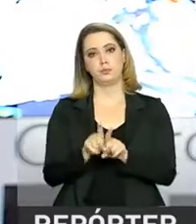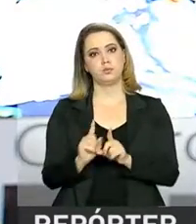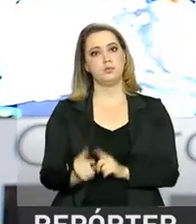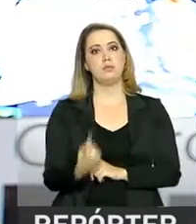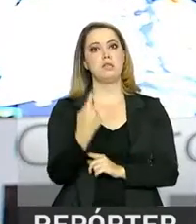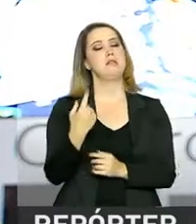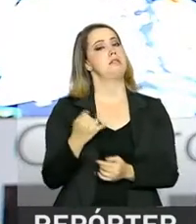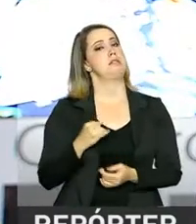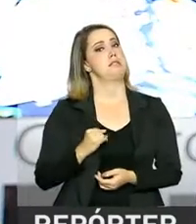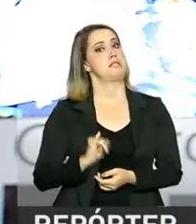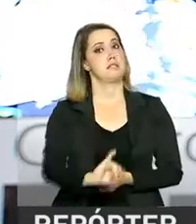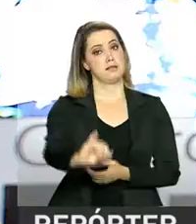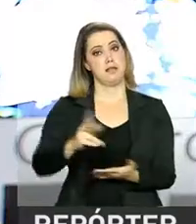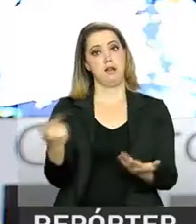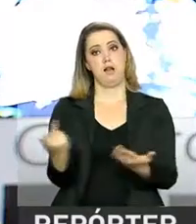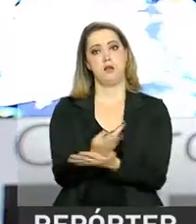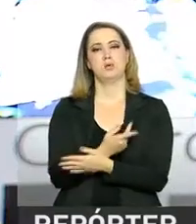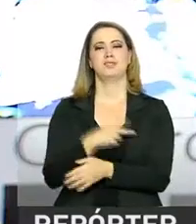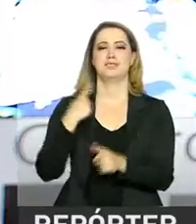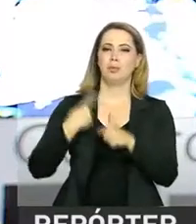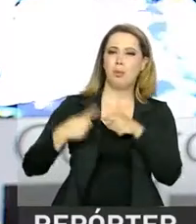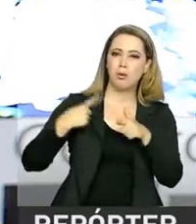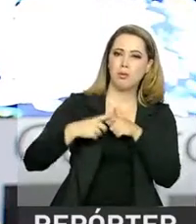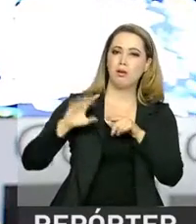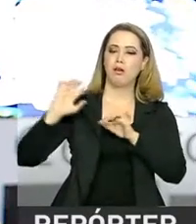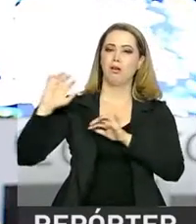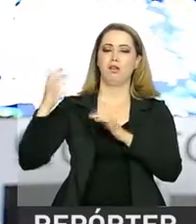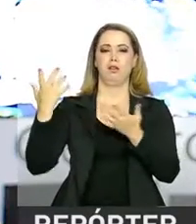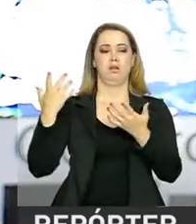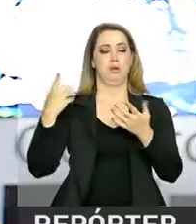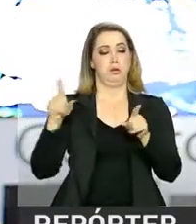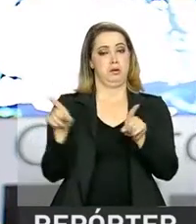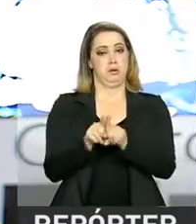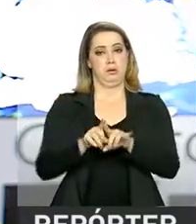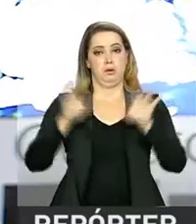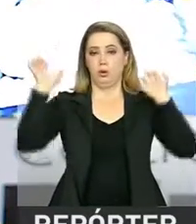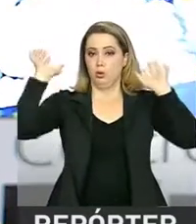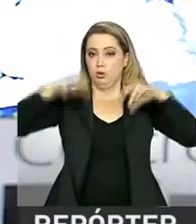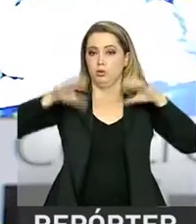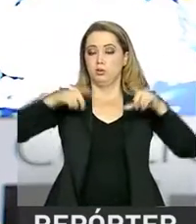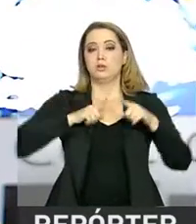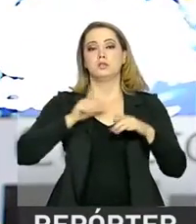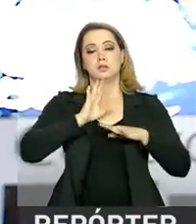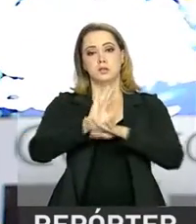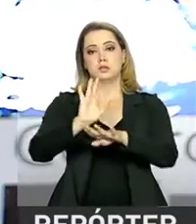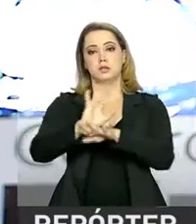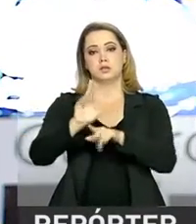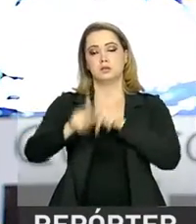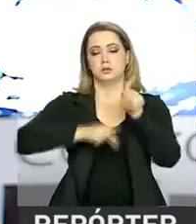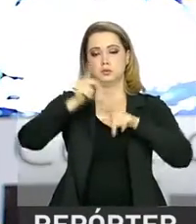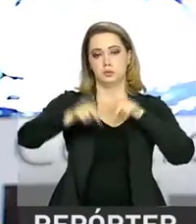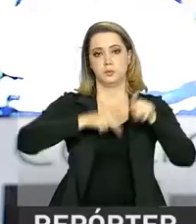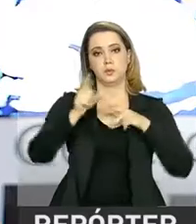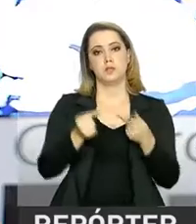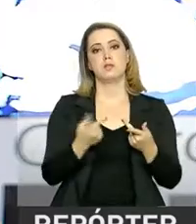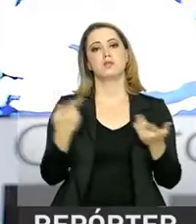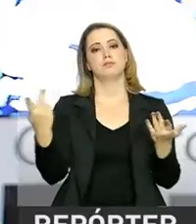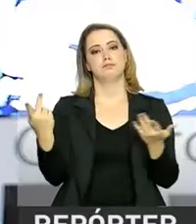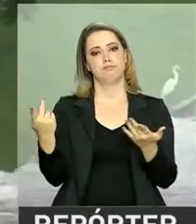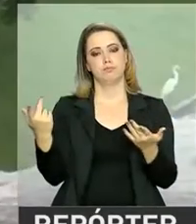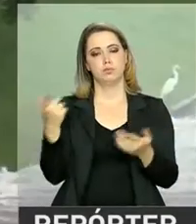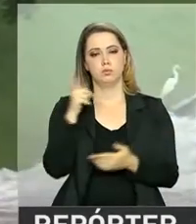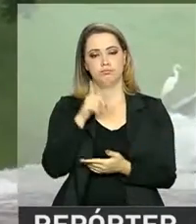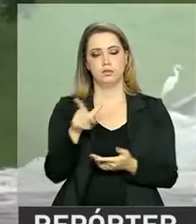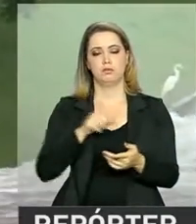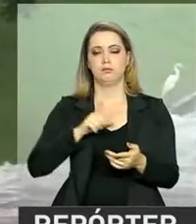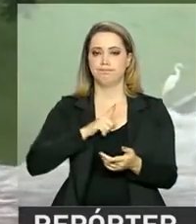que respondem com material de assistência com recursos para atender a população e eventualmente atingida por um desastre